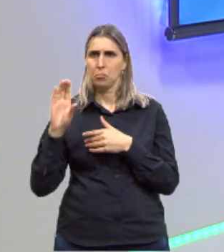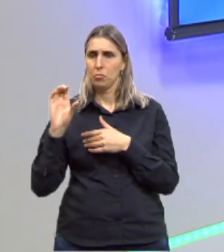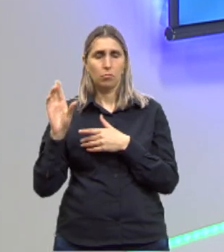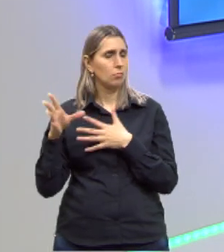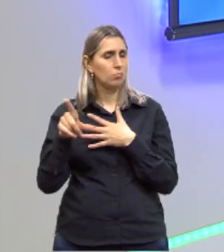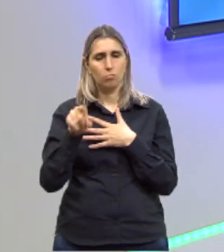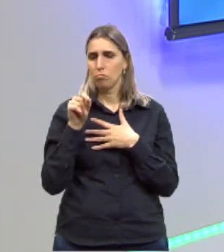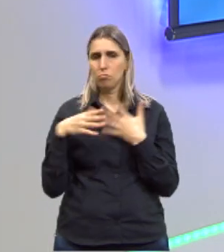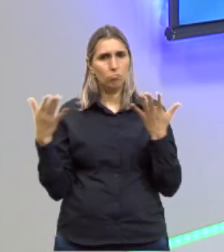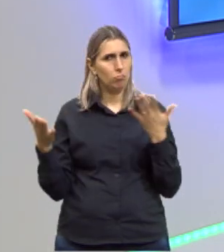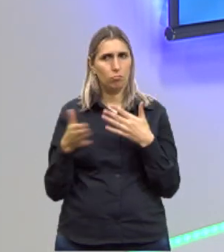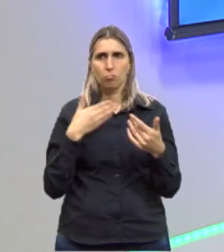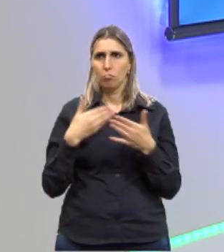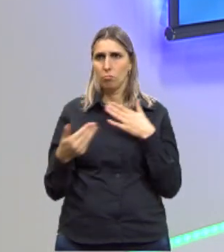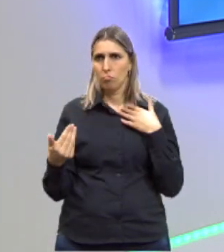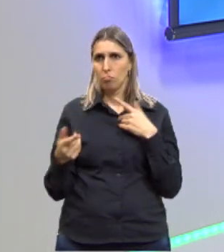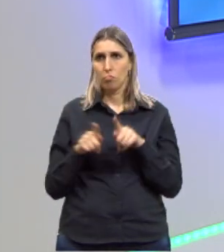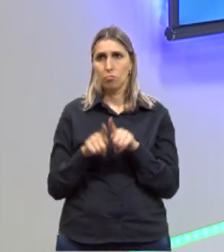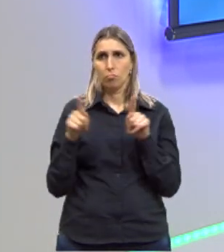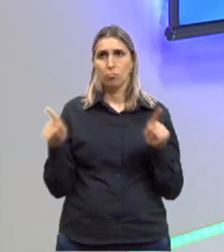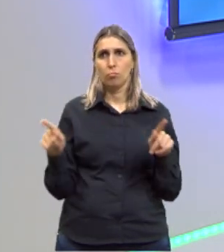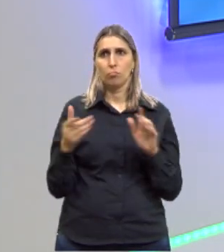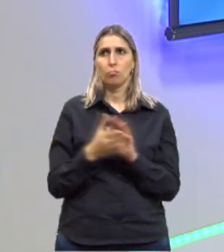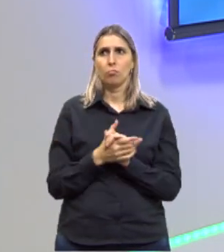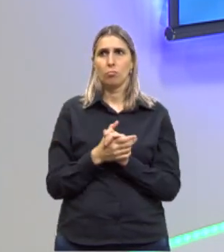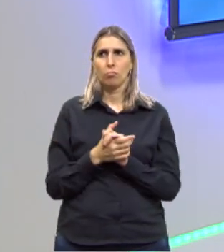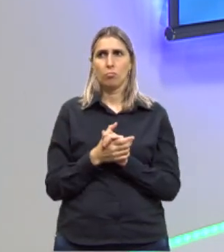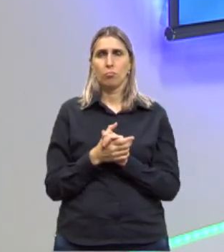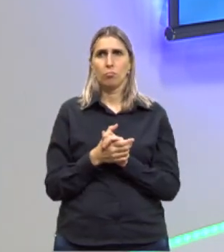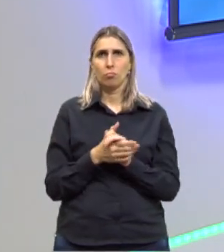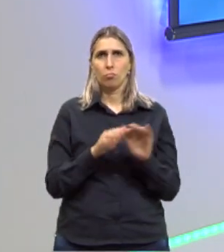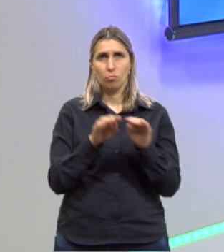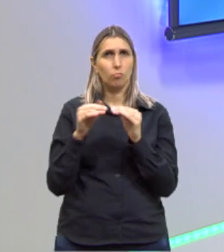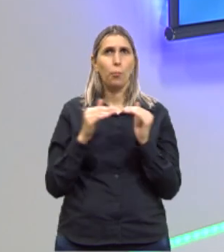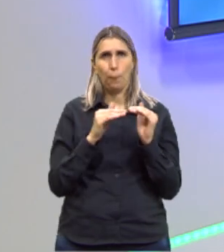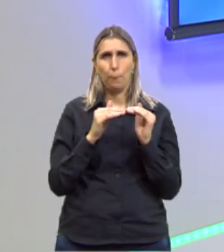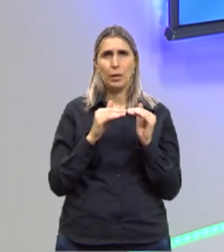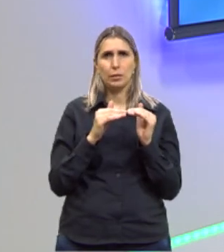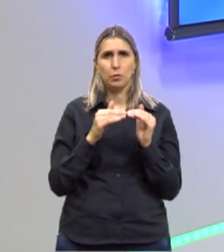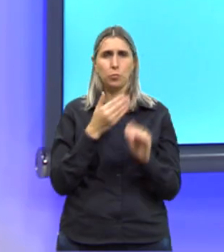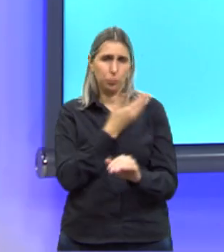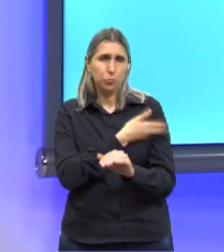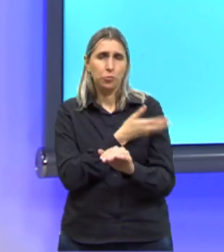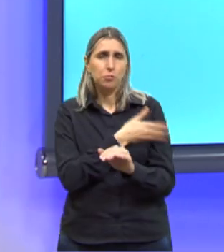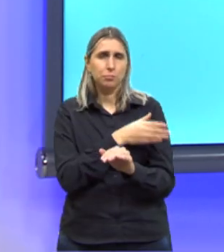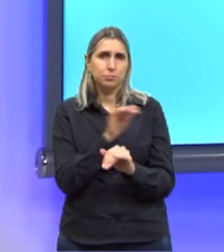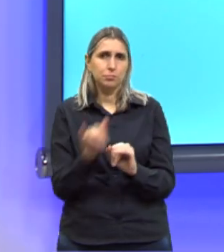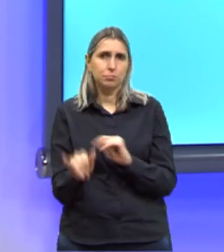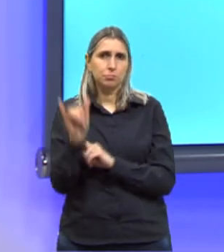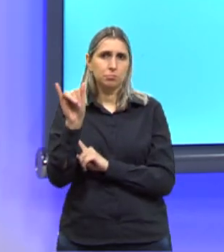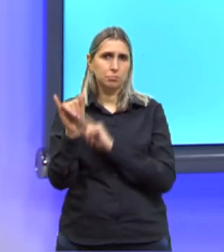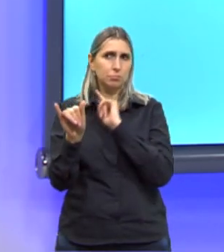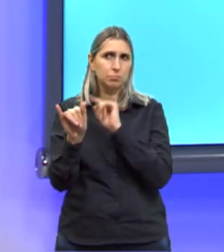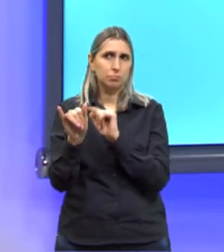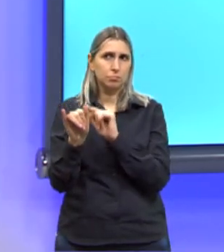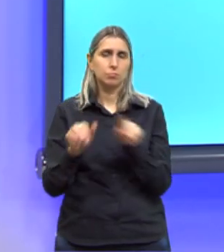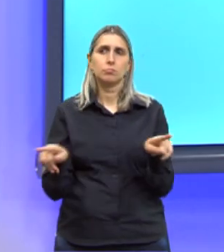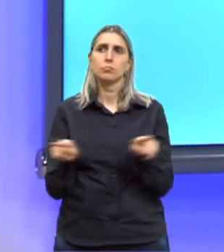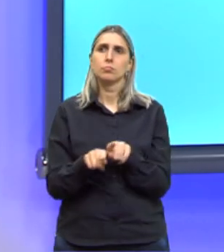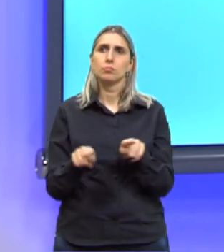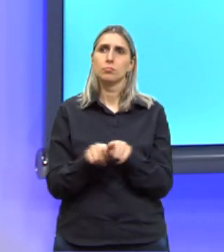vocês quiserem. Porém, né, a gente acaba ficando por hábito fazer por y, então a gente vai fazer aqui por y